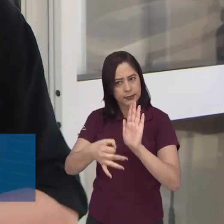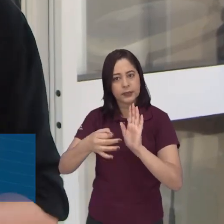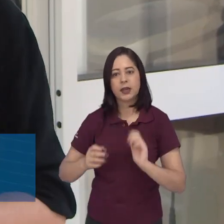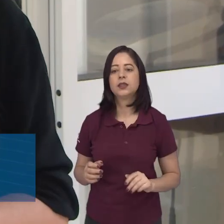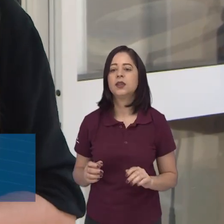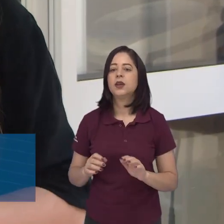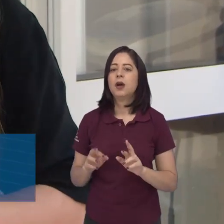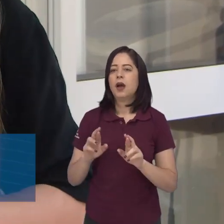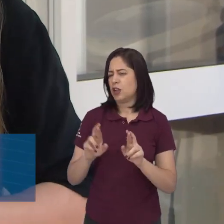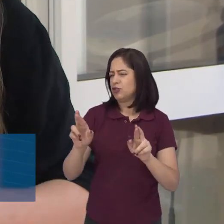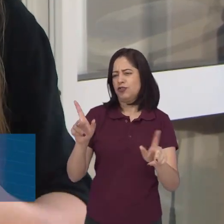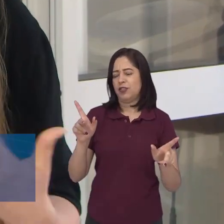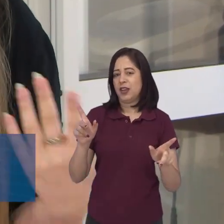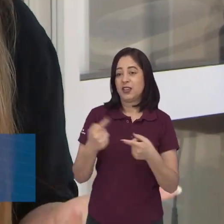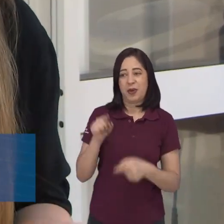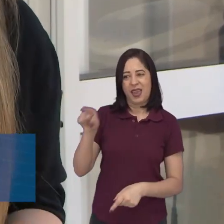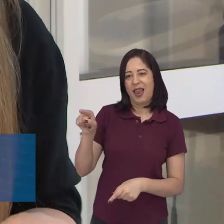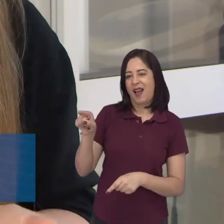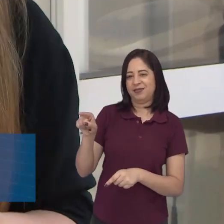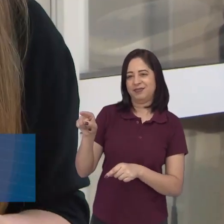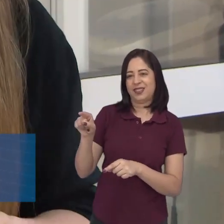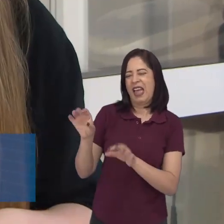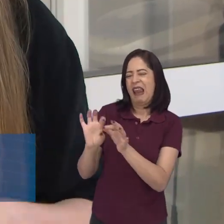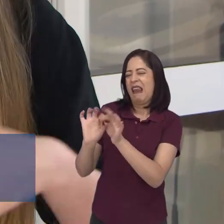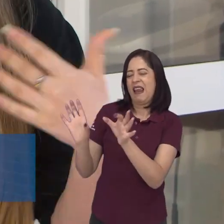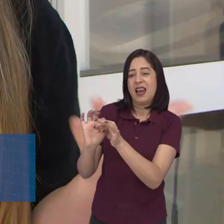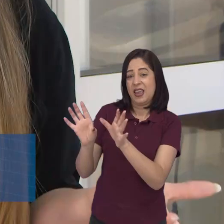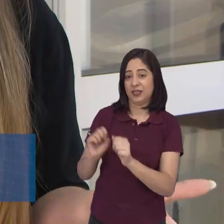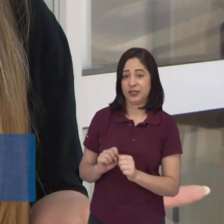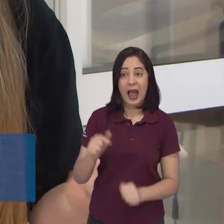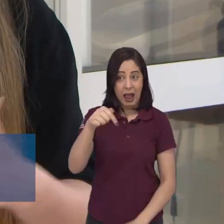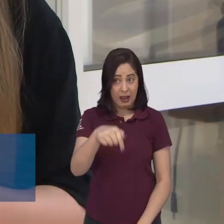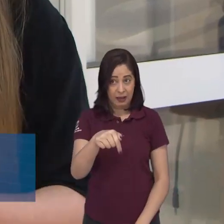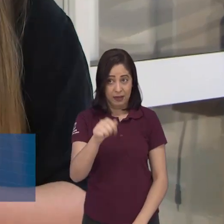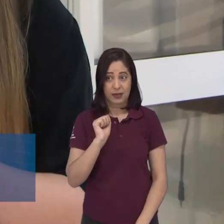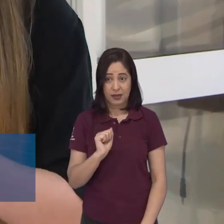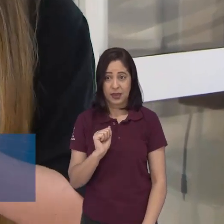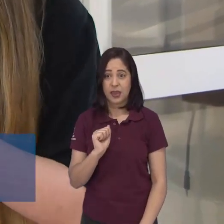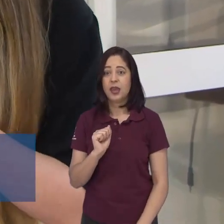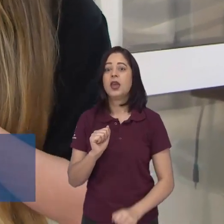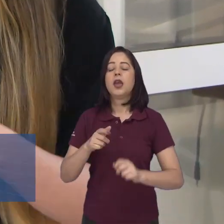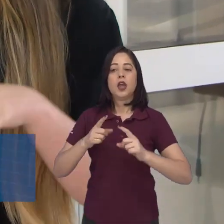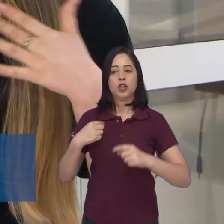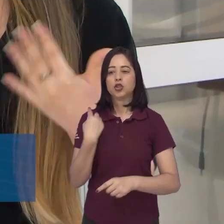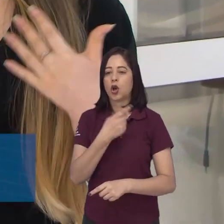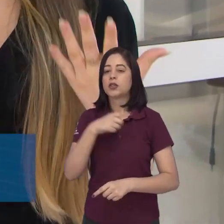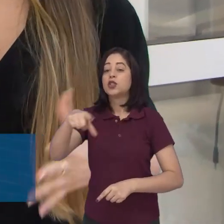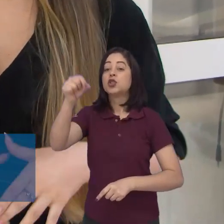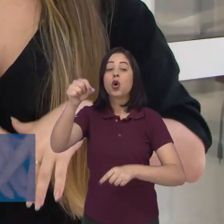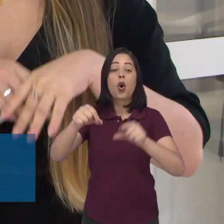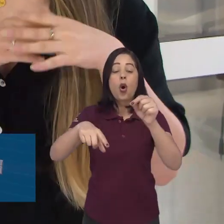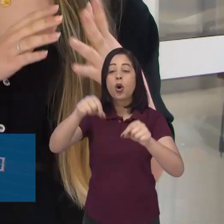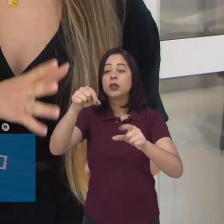mesmo. E acho que essa é a maior diferença para a República, né? Aqui, principalmente, a gente só